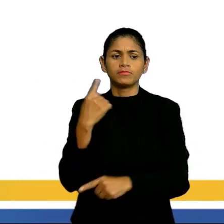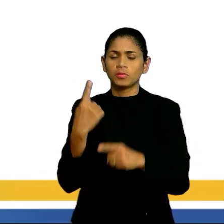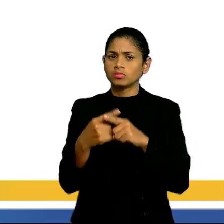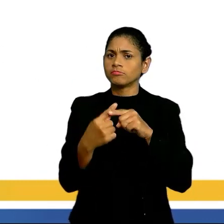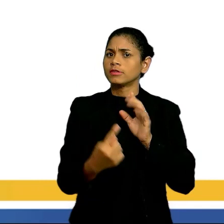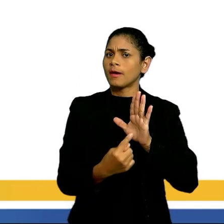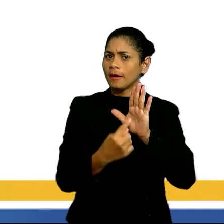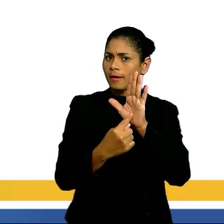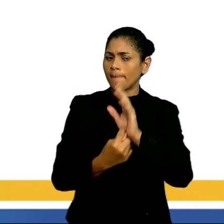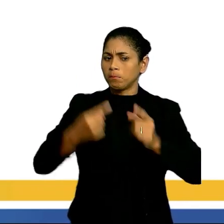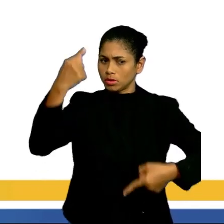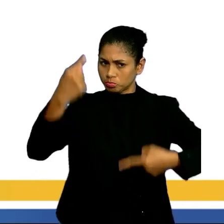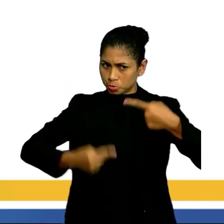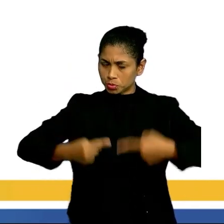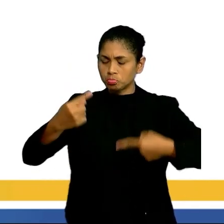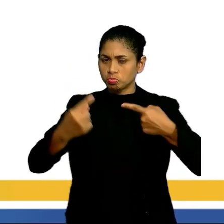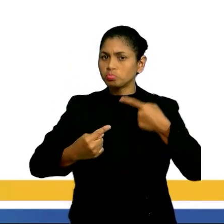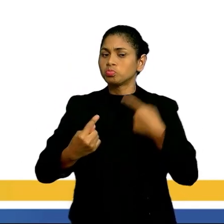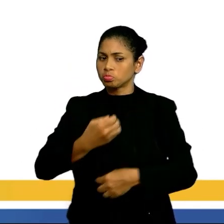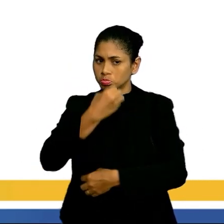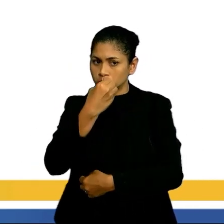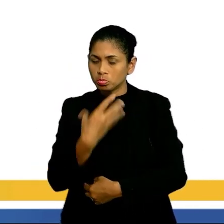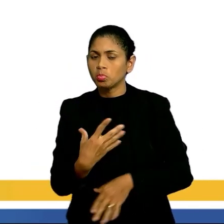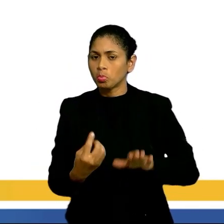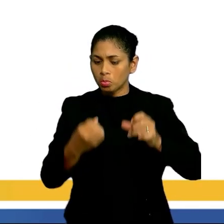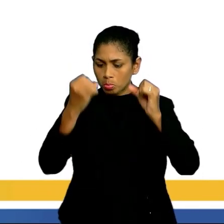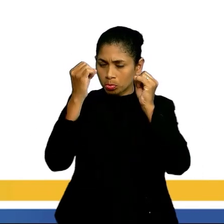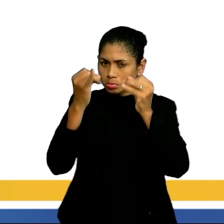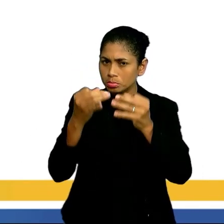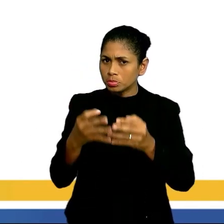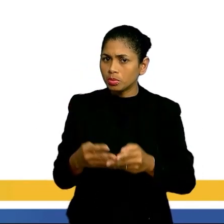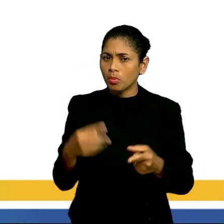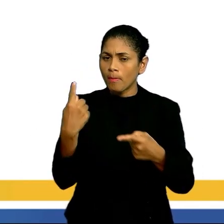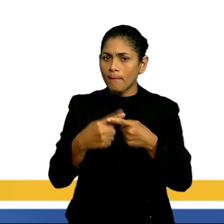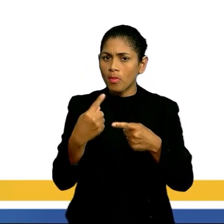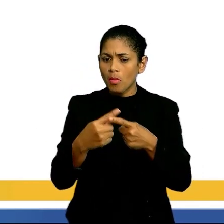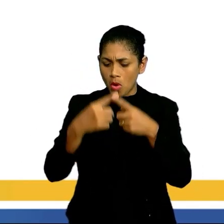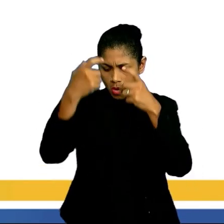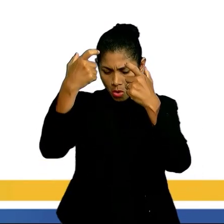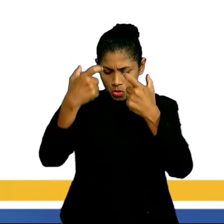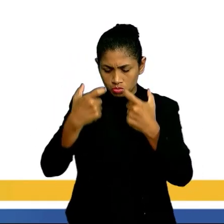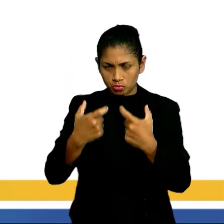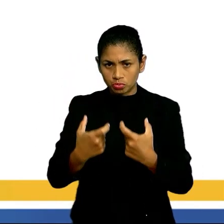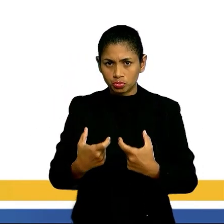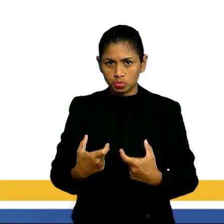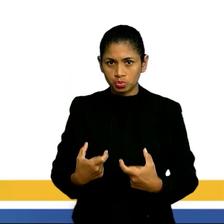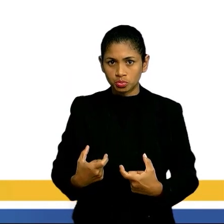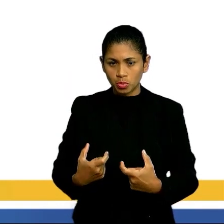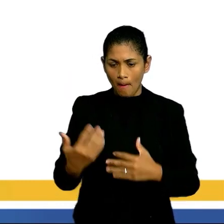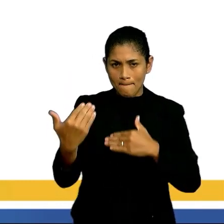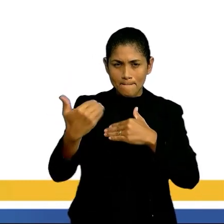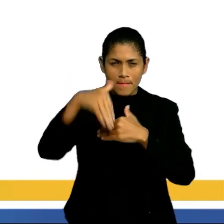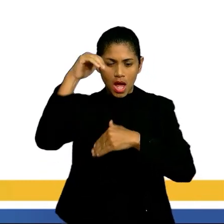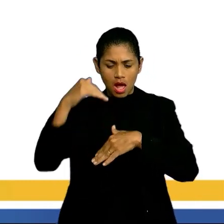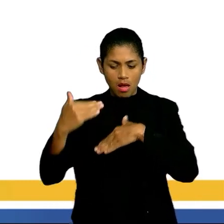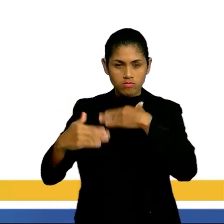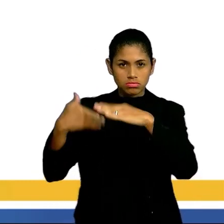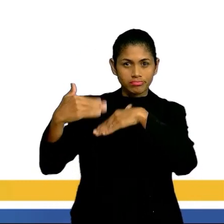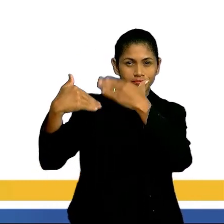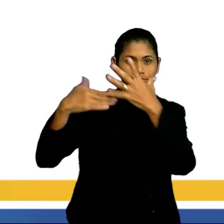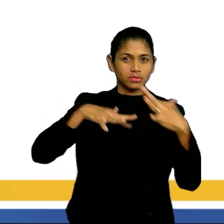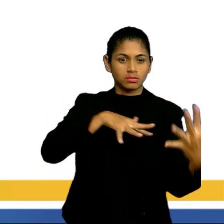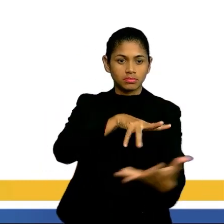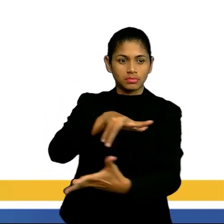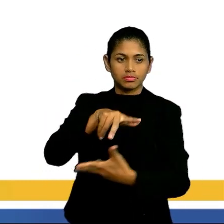apresenta argumentos pertinentes que explicam por que o ser humano é o organismo mais evoluído da Terra. Alternativa